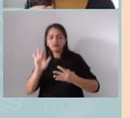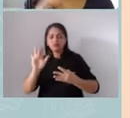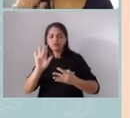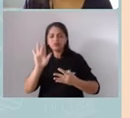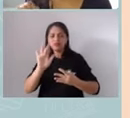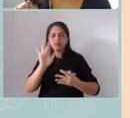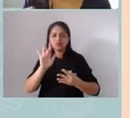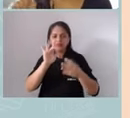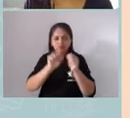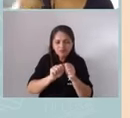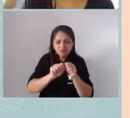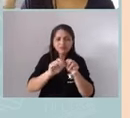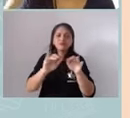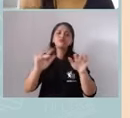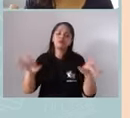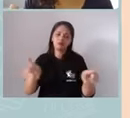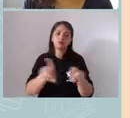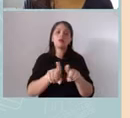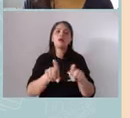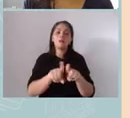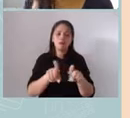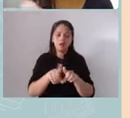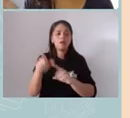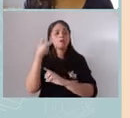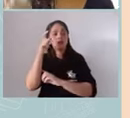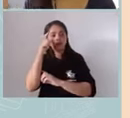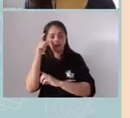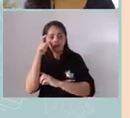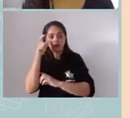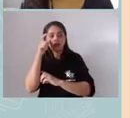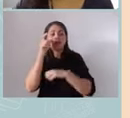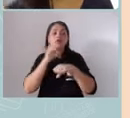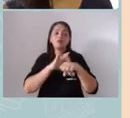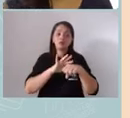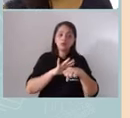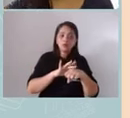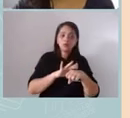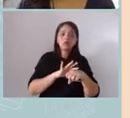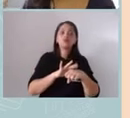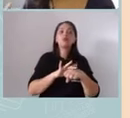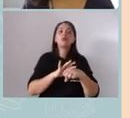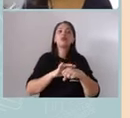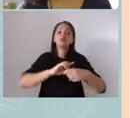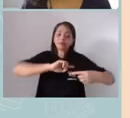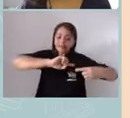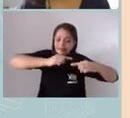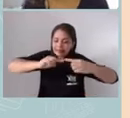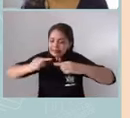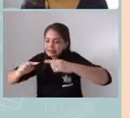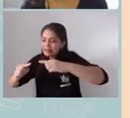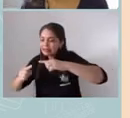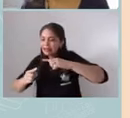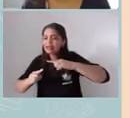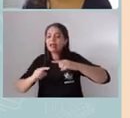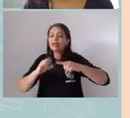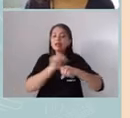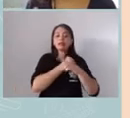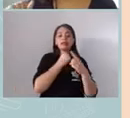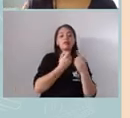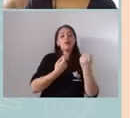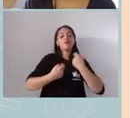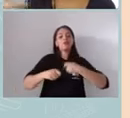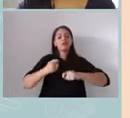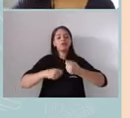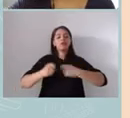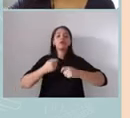certo? E aí se atentar também, e que são doenças que estão relacionadas lá àquelas questões socioeconômicas que eu comentei no início. Né,